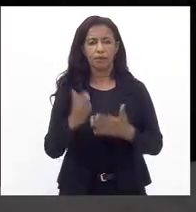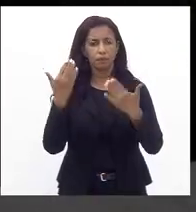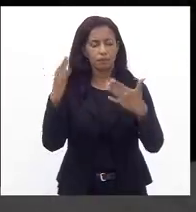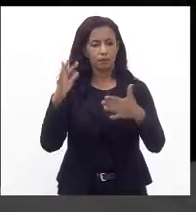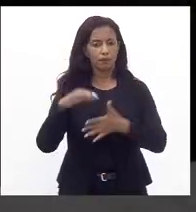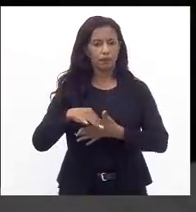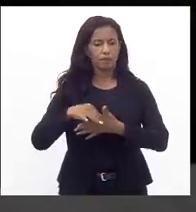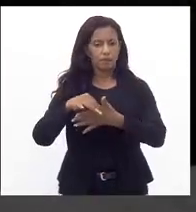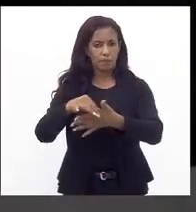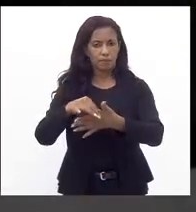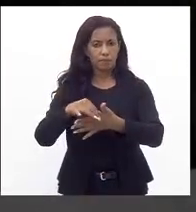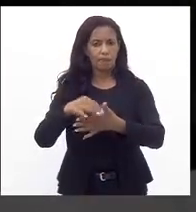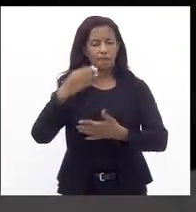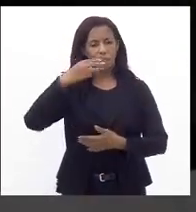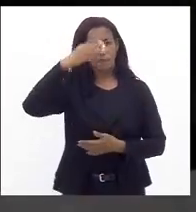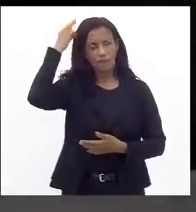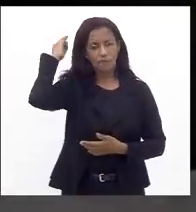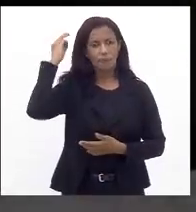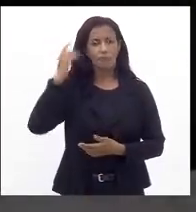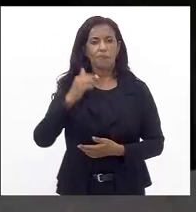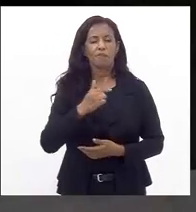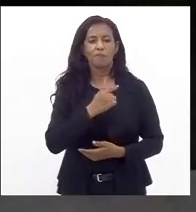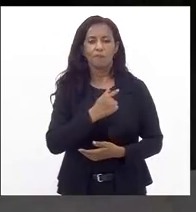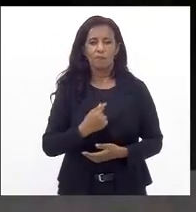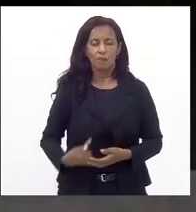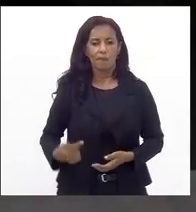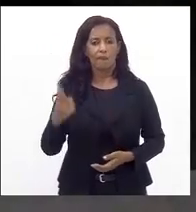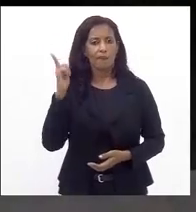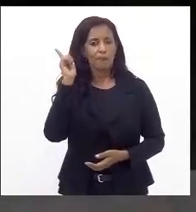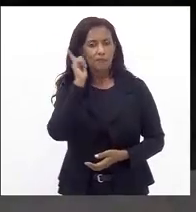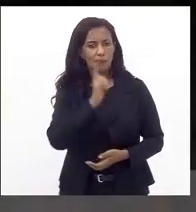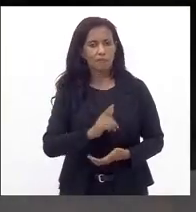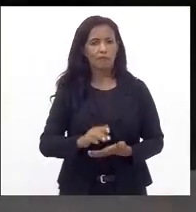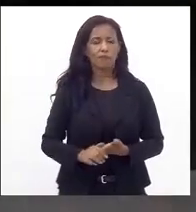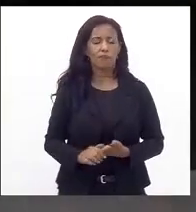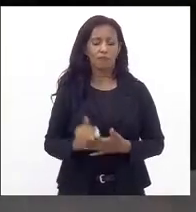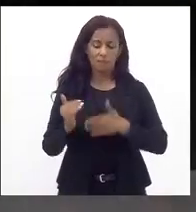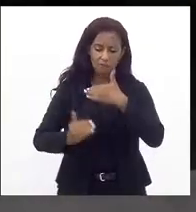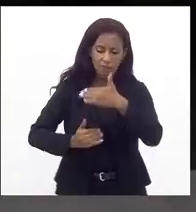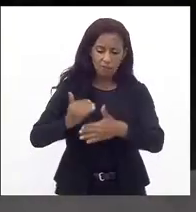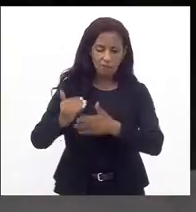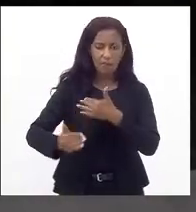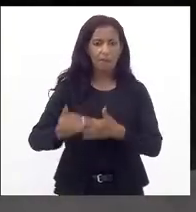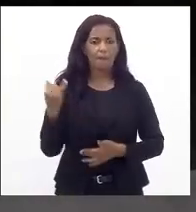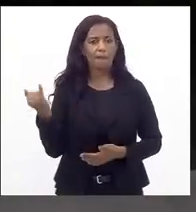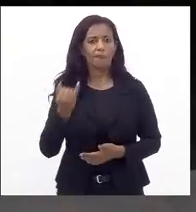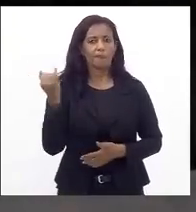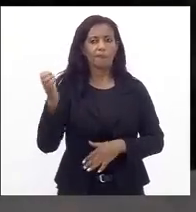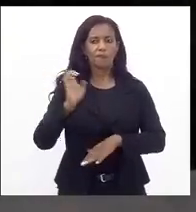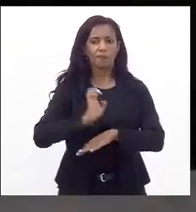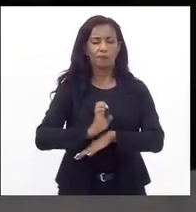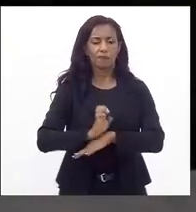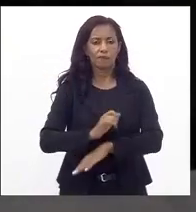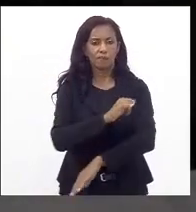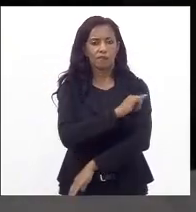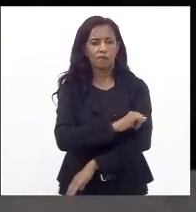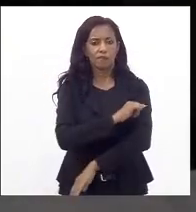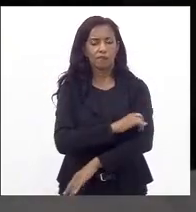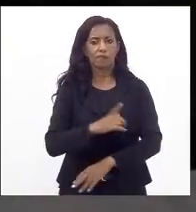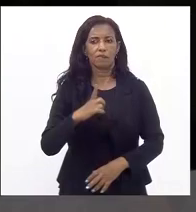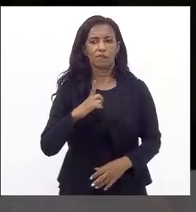líder de governo Márcio Pacheco o governador Cláudio caixa que a gente conseguiu dar um passo muito importante para o estado do Rio de Janeiro